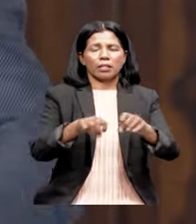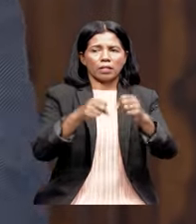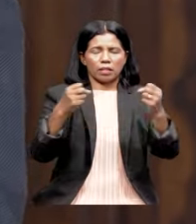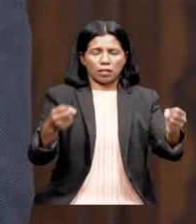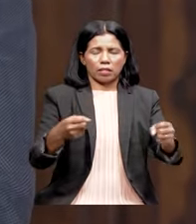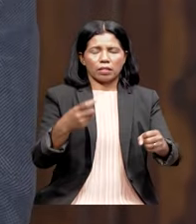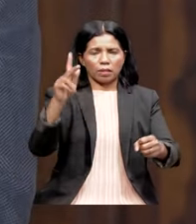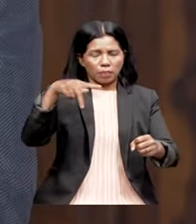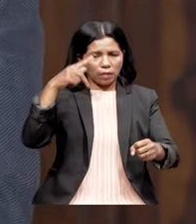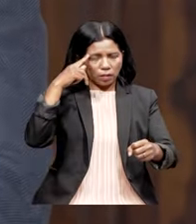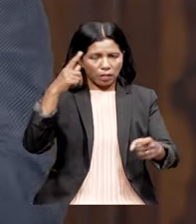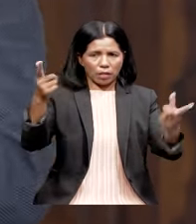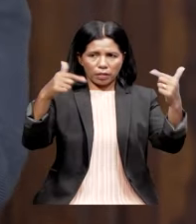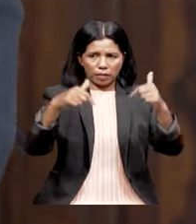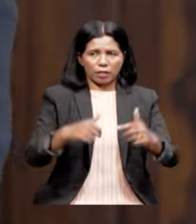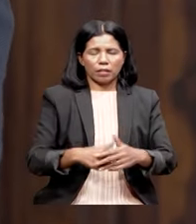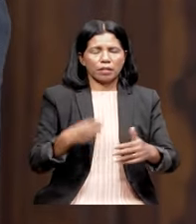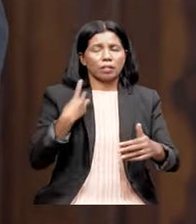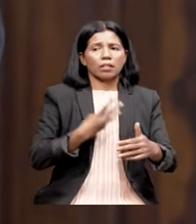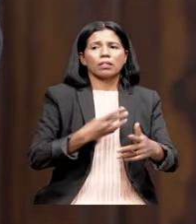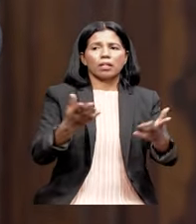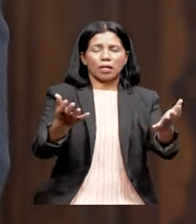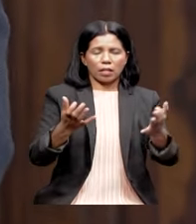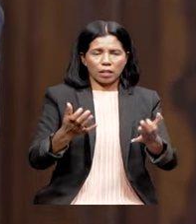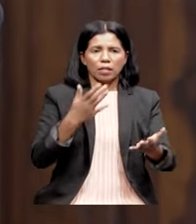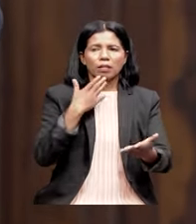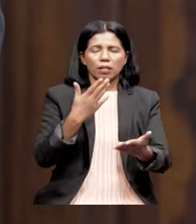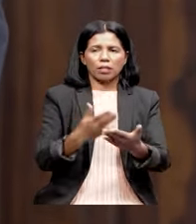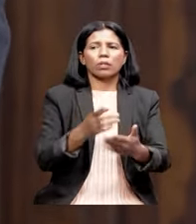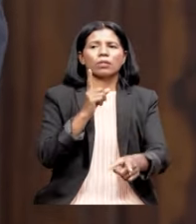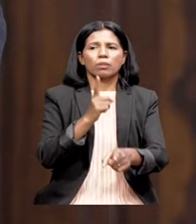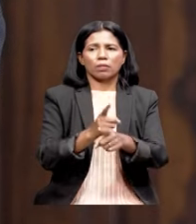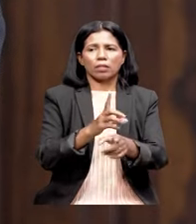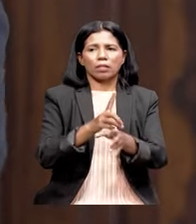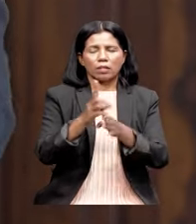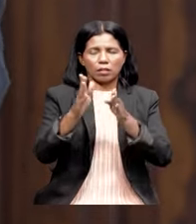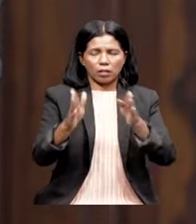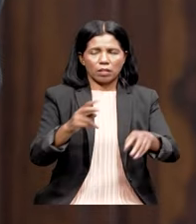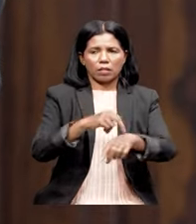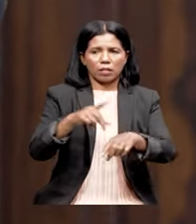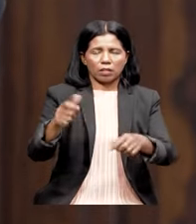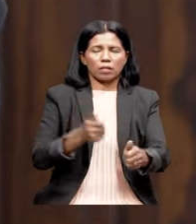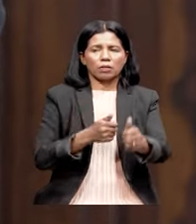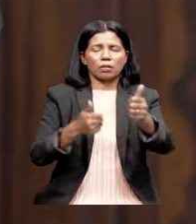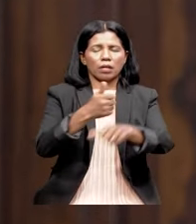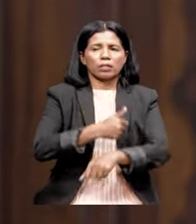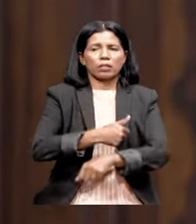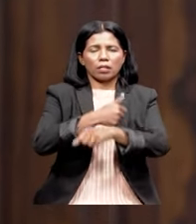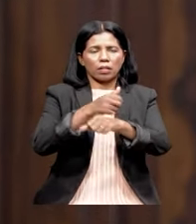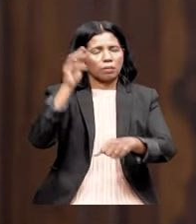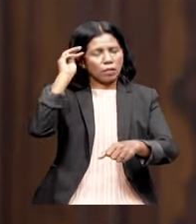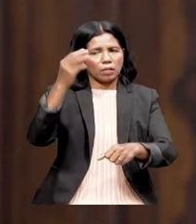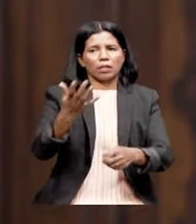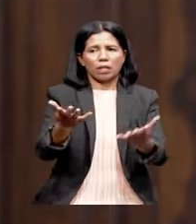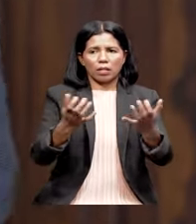situasaun politika te sig mai. Ita akara kera buat ne ideal tuir di zi, tuir di ritur nasional, tuir asesor sire ya ministero ni akara